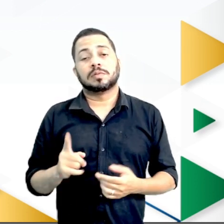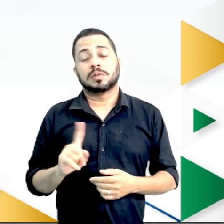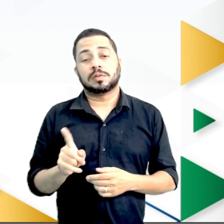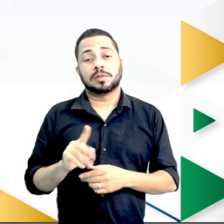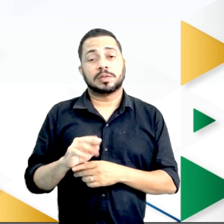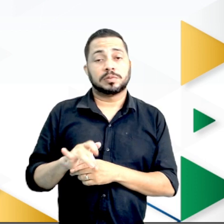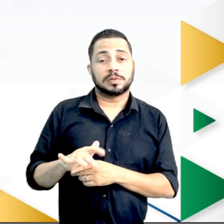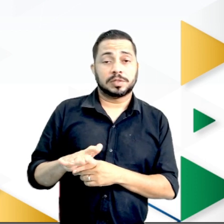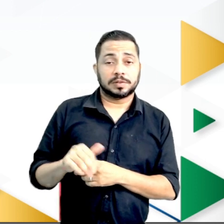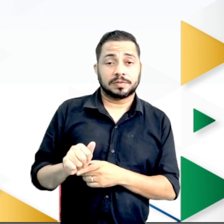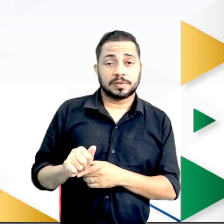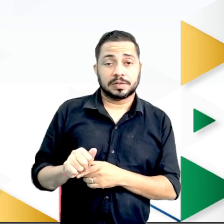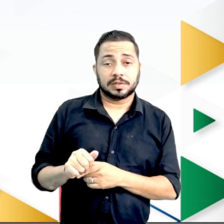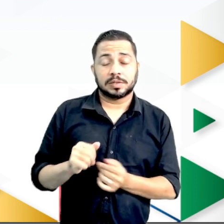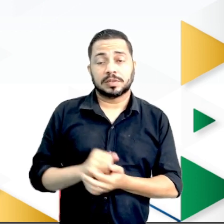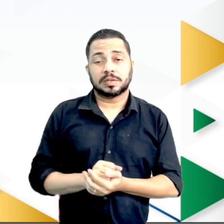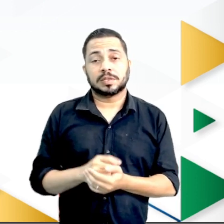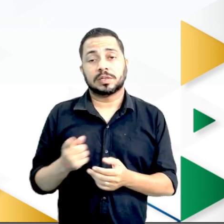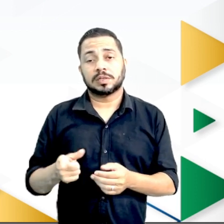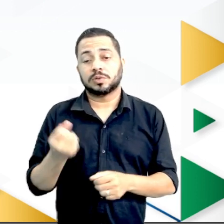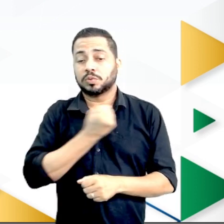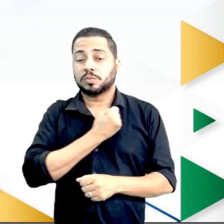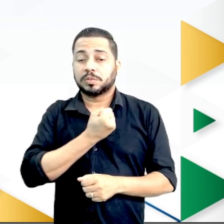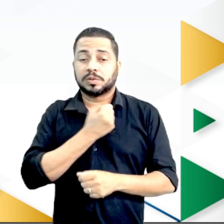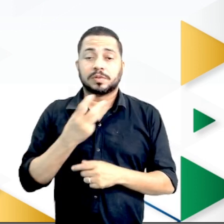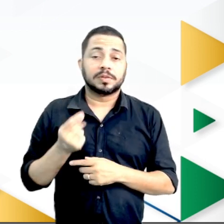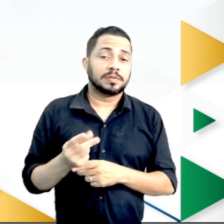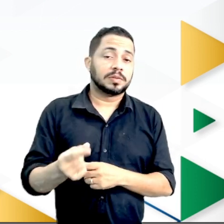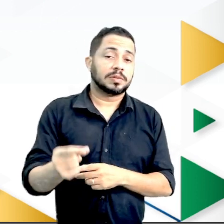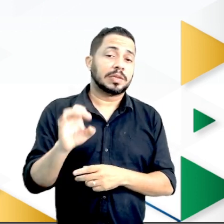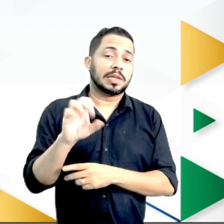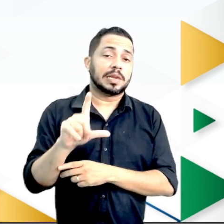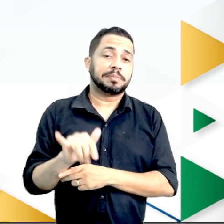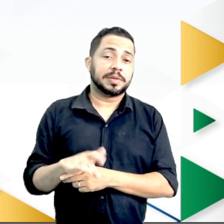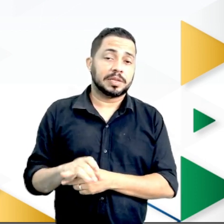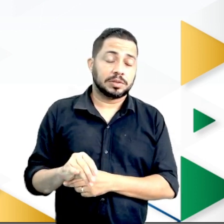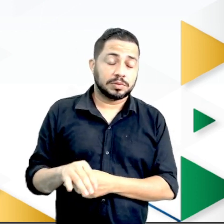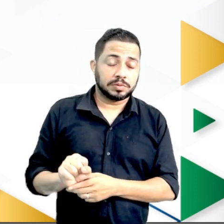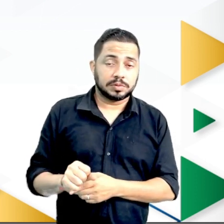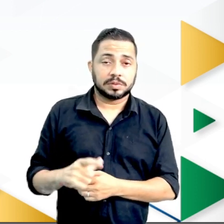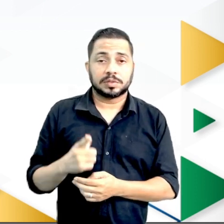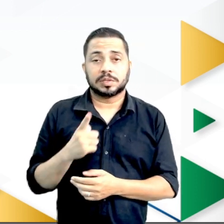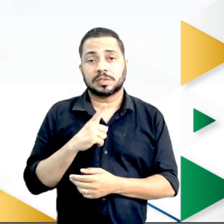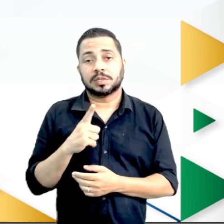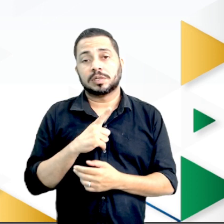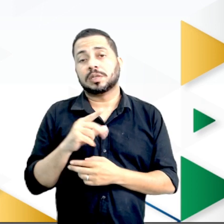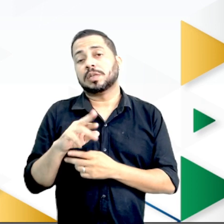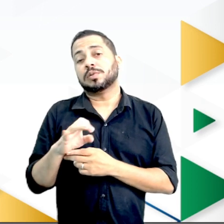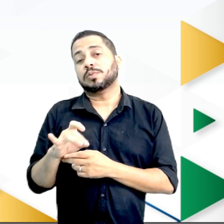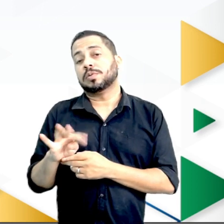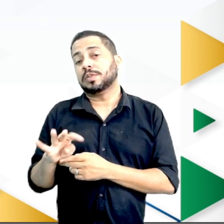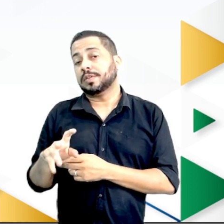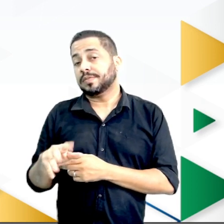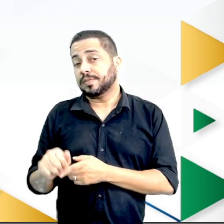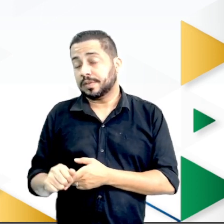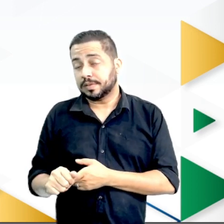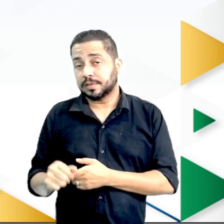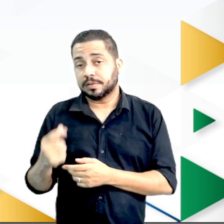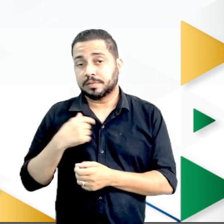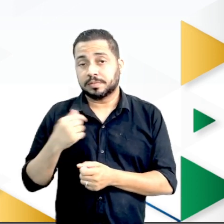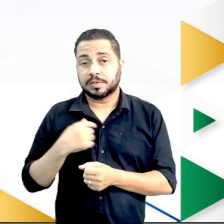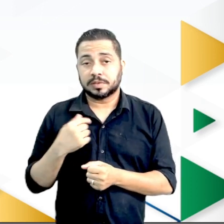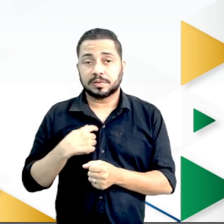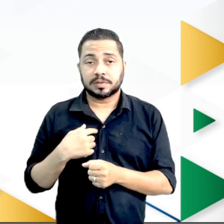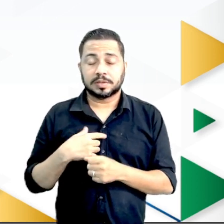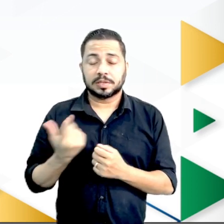recursiva. Sequência com números infinitos de elementos, então não tem uma sequência recursiva, ou seja, o meu